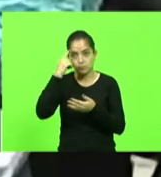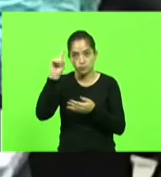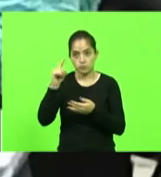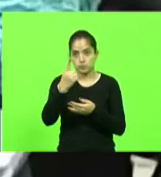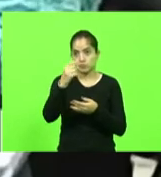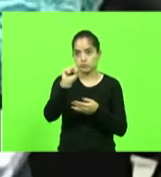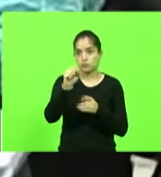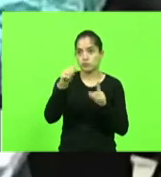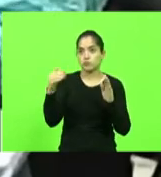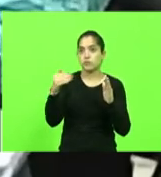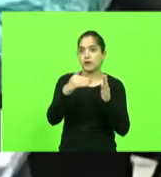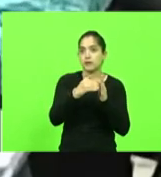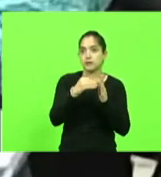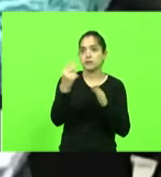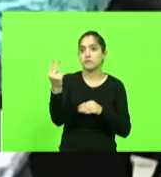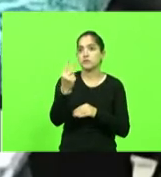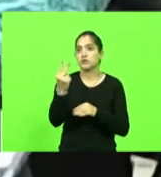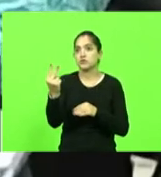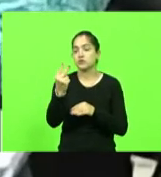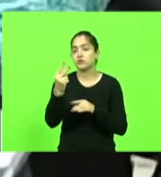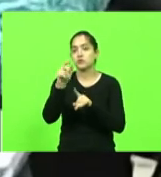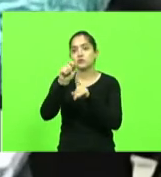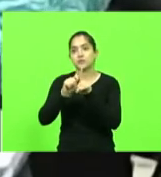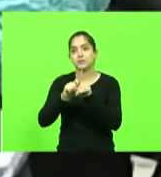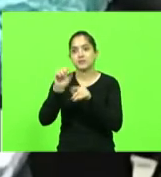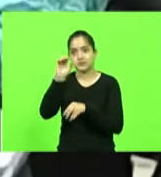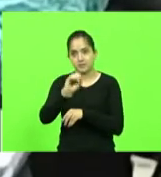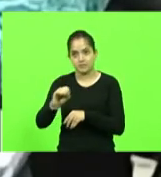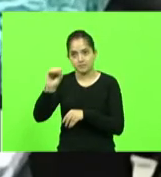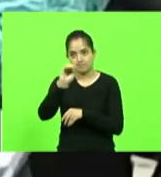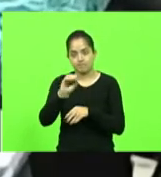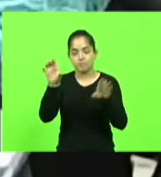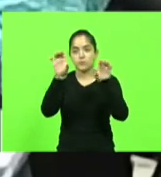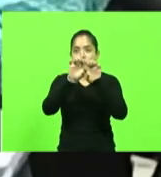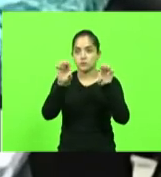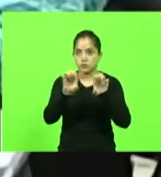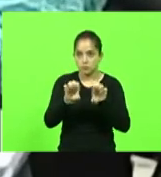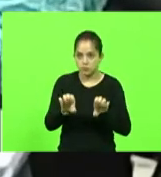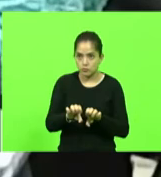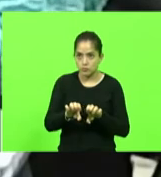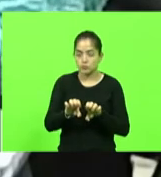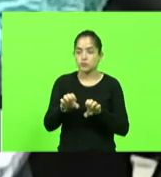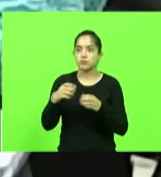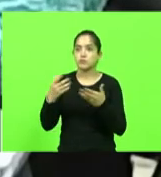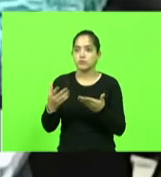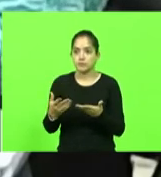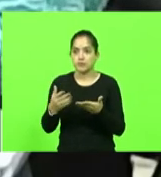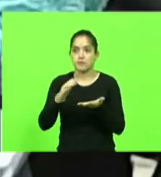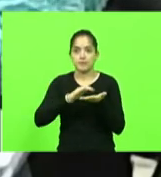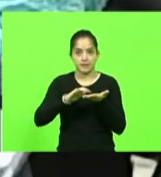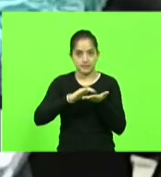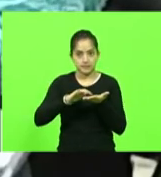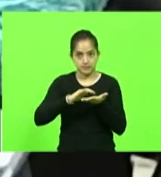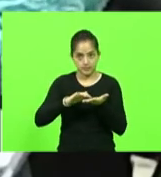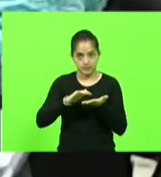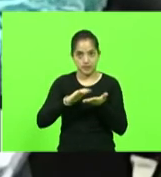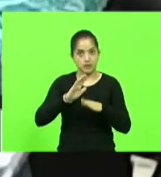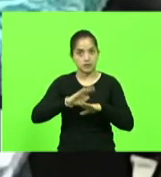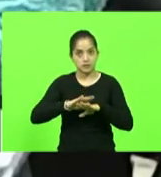22 de outubro. A estrutura tem que ser viabilizada por essa casa, por essa Secretaria de Estado,